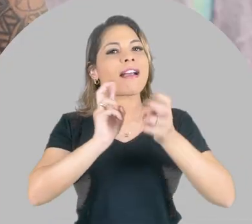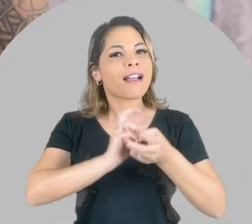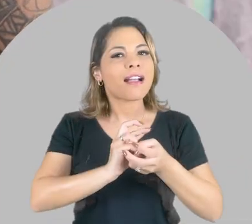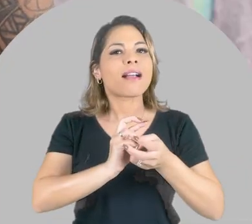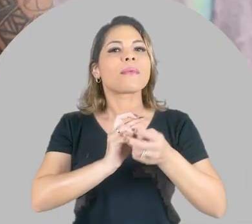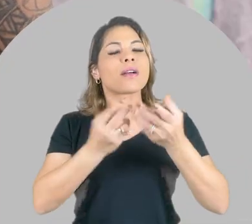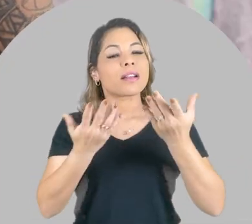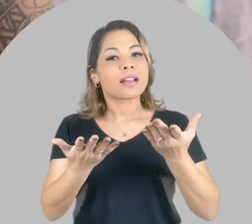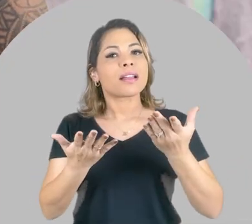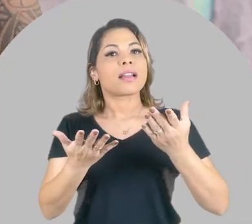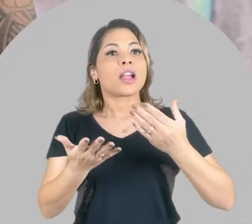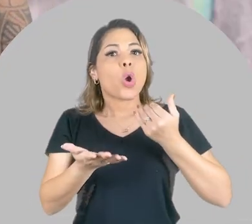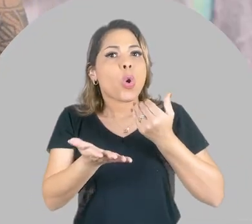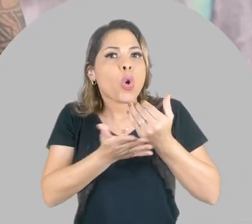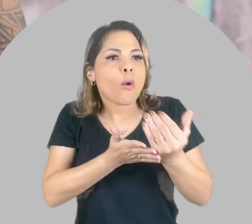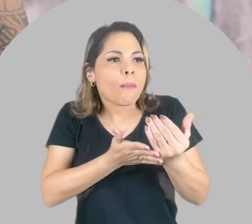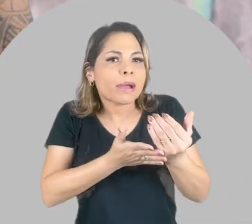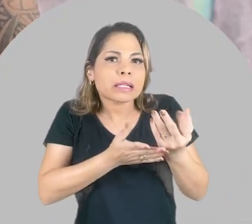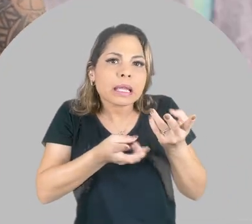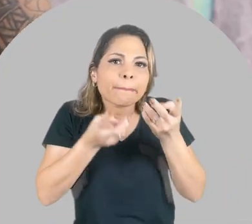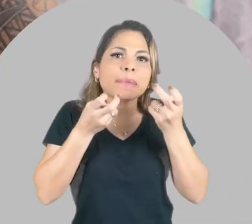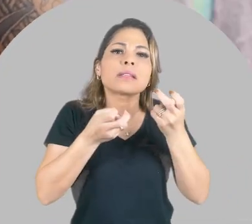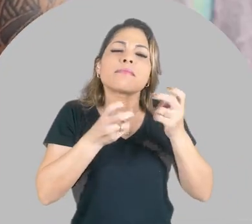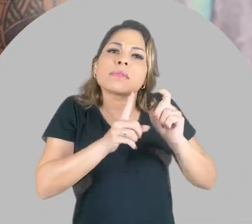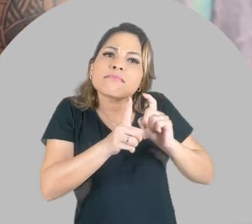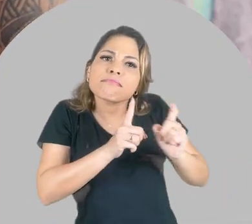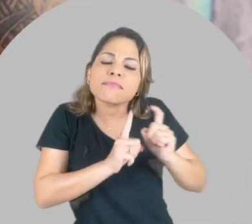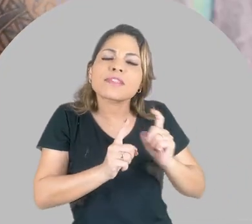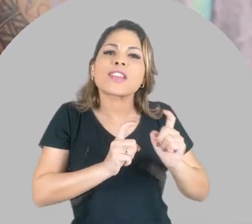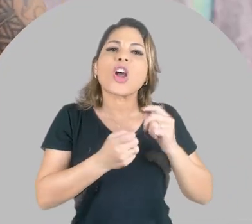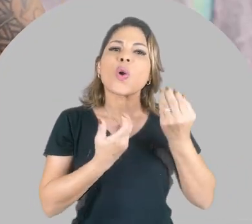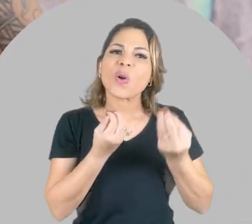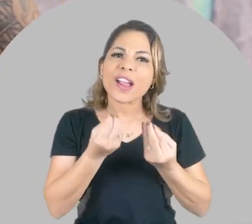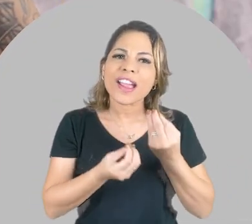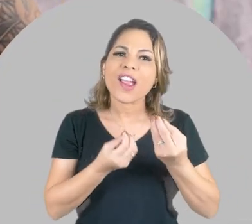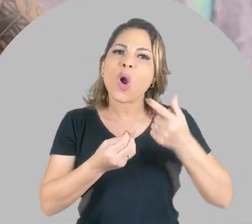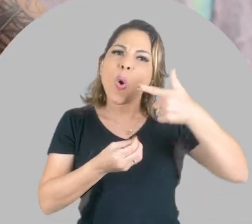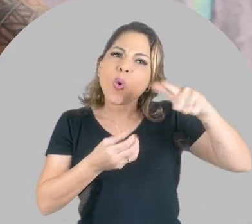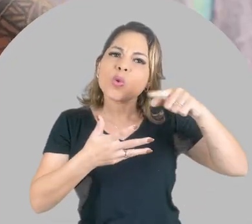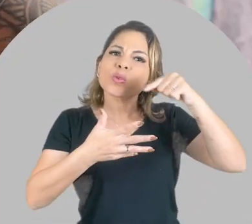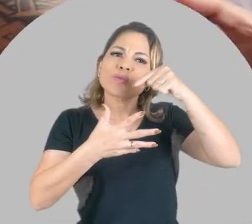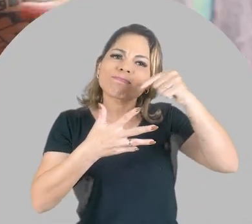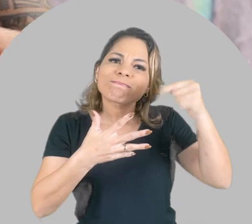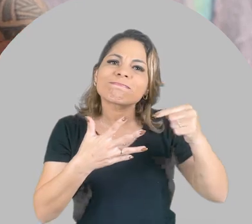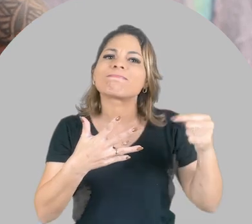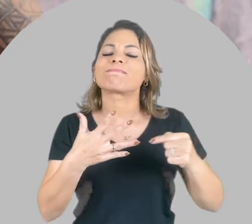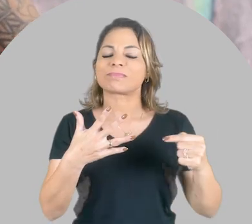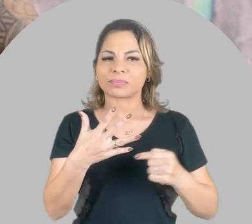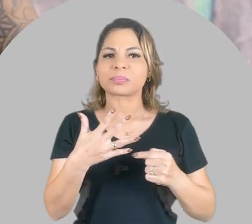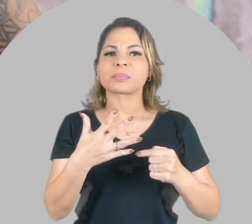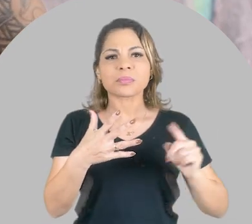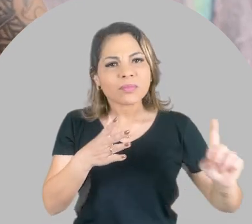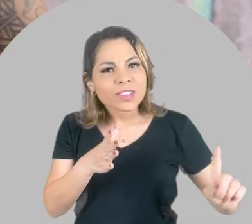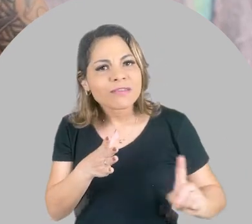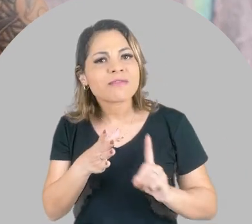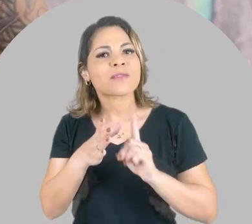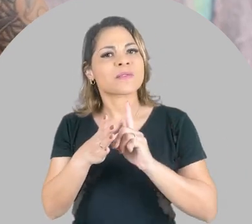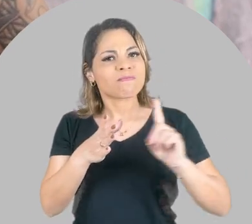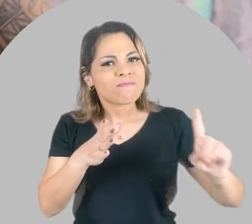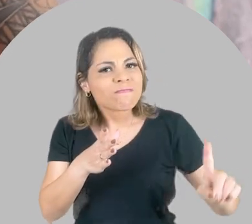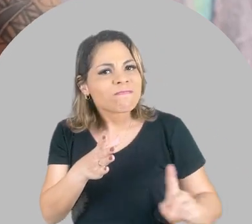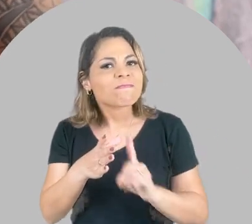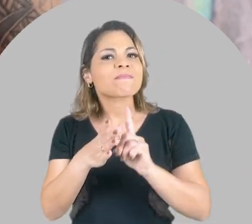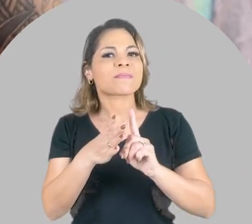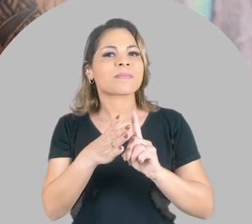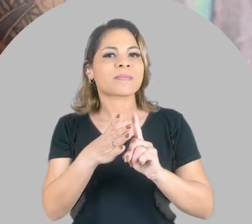é da capoeira. Então acaba que a gente começa a discutir de fato esses outros elementos,